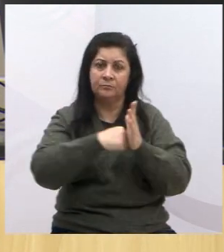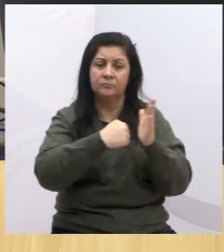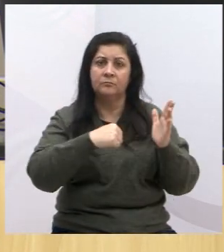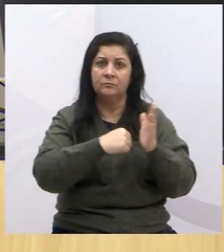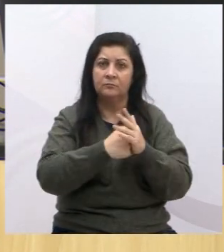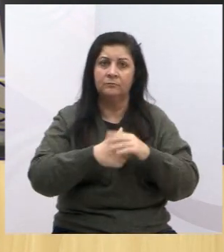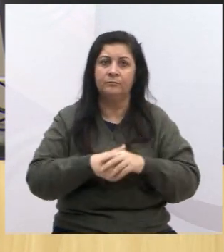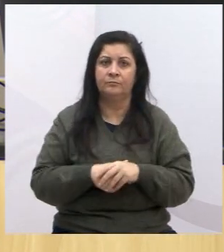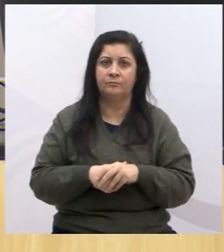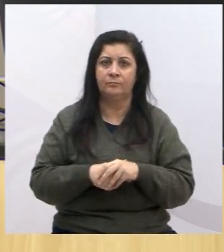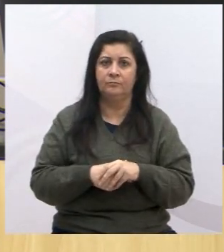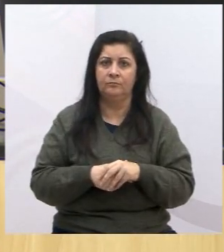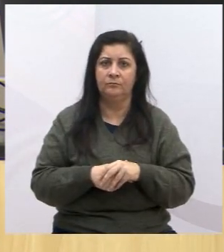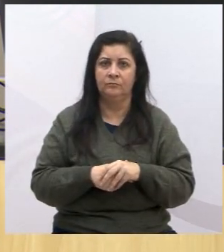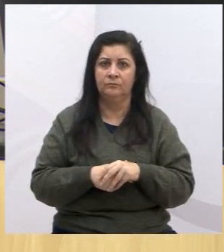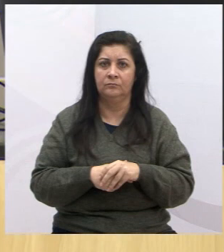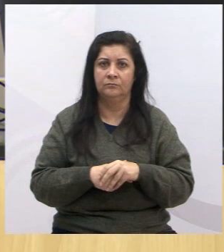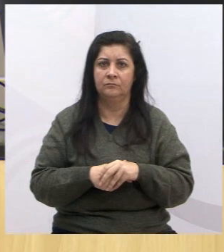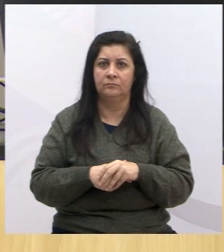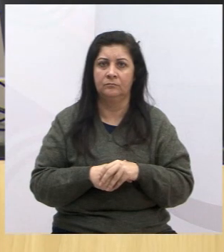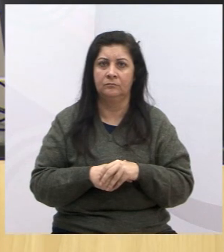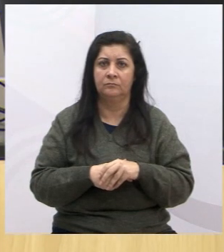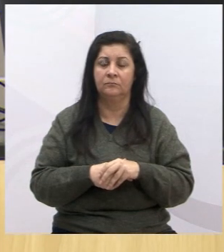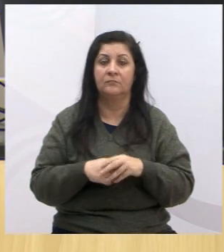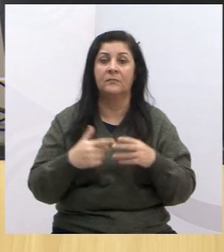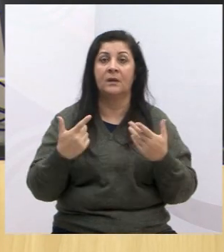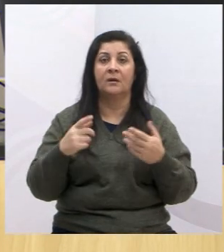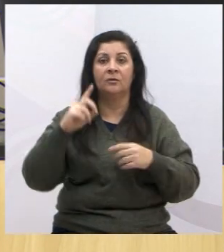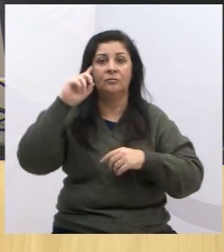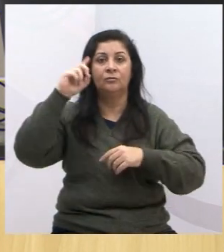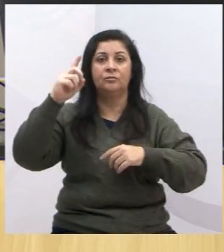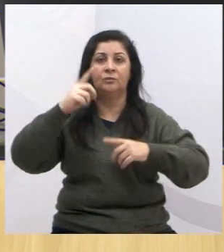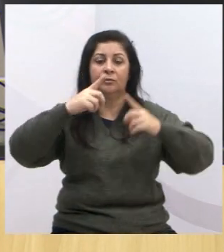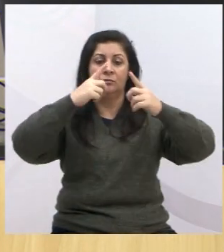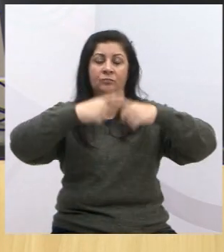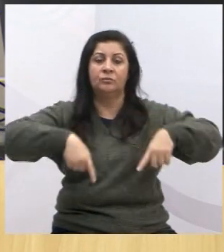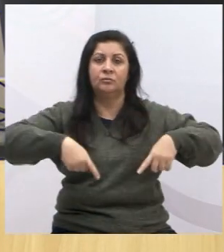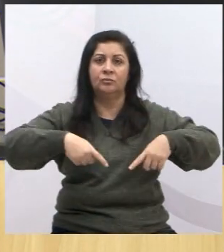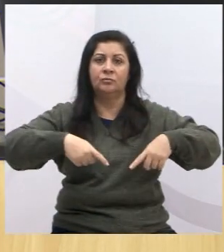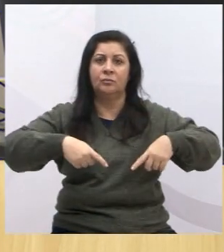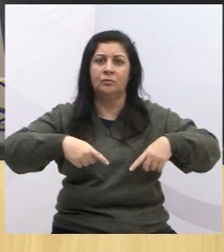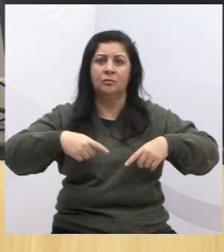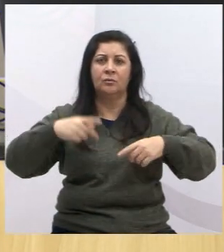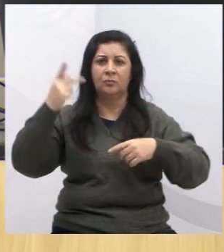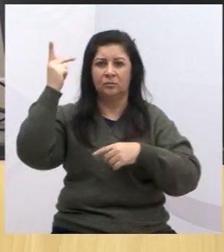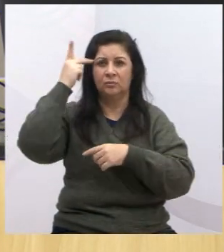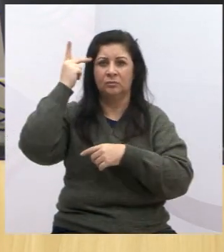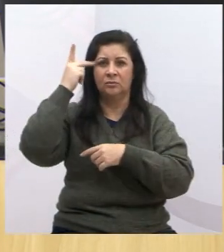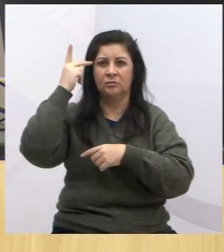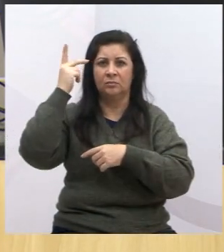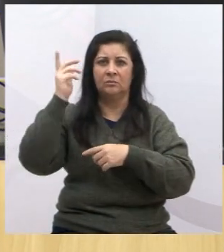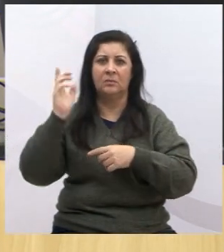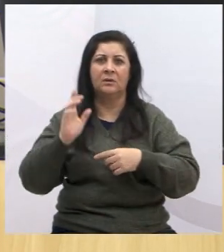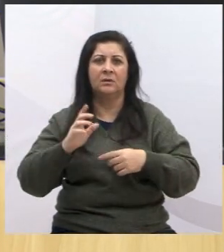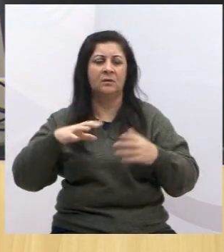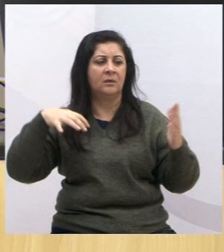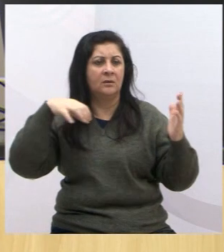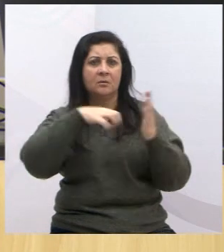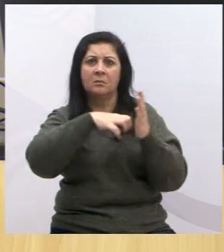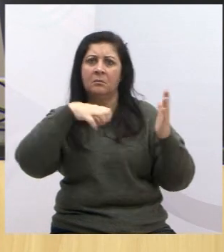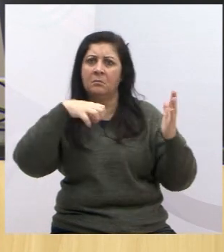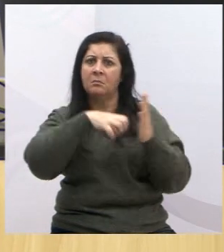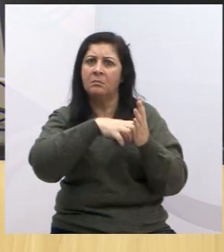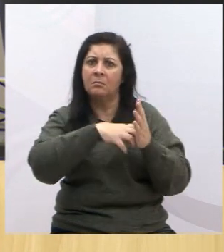a comemoração dos torcedores de São Paulo pelo título de campeão paulista. Pelas imagens nas redes sociais, é